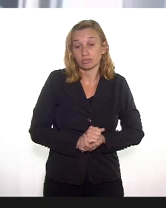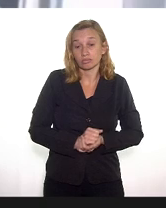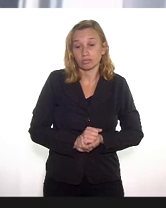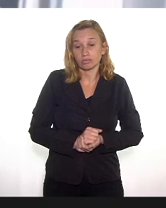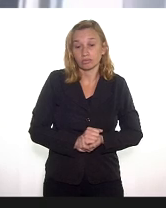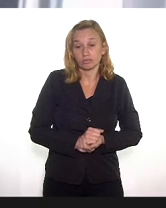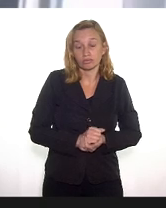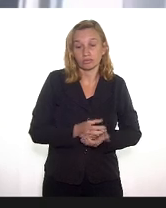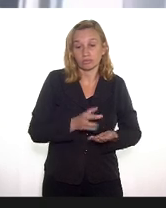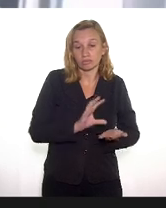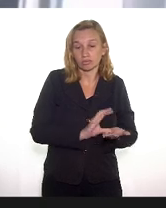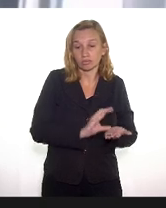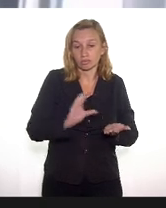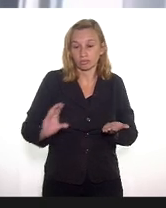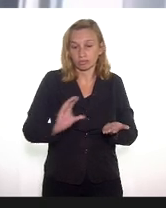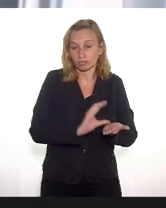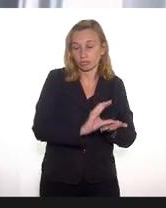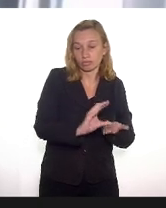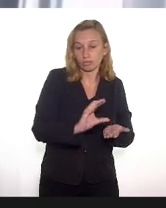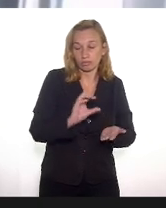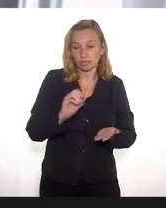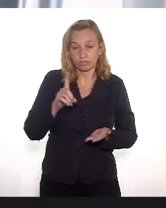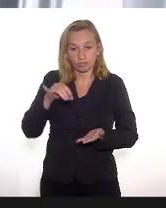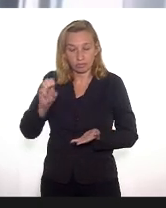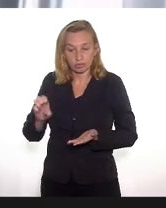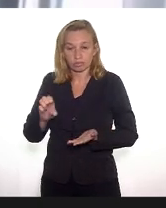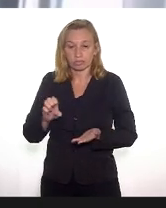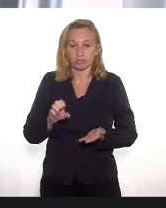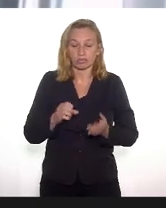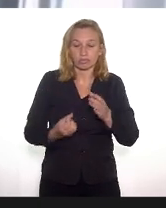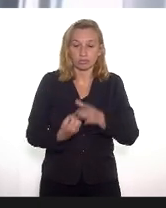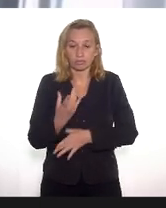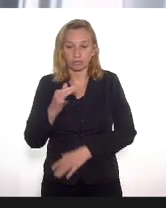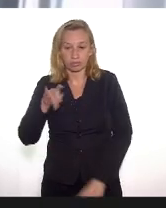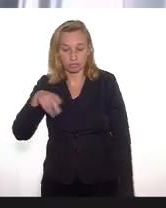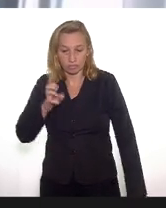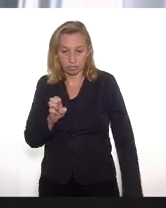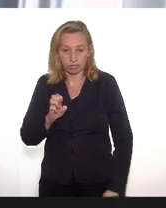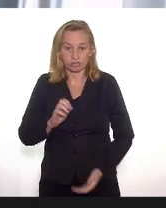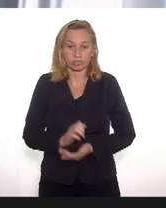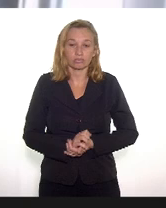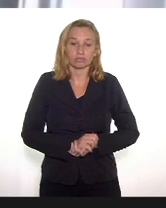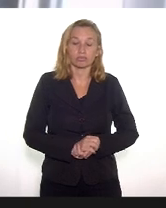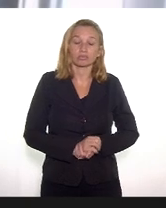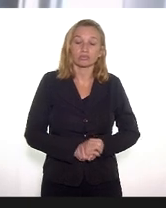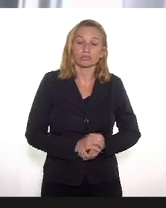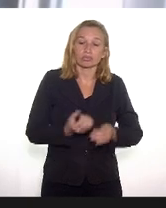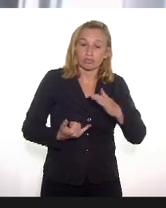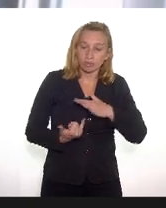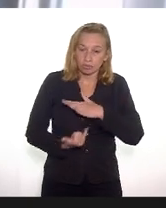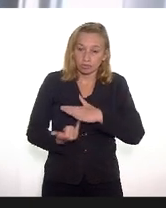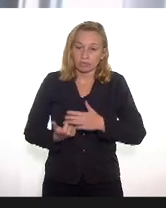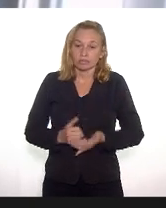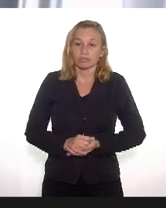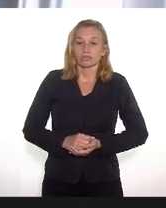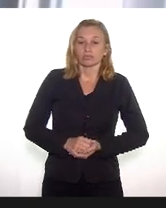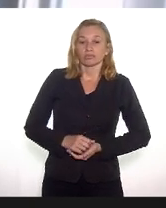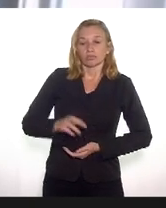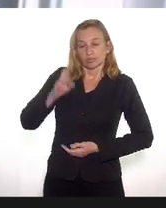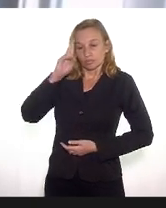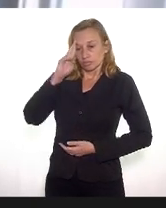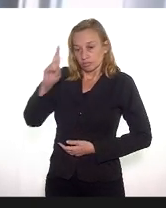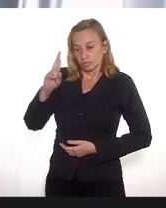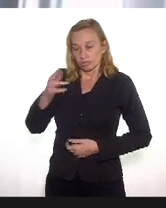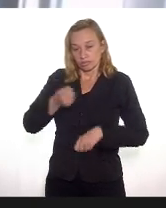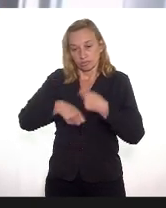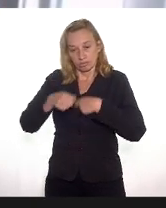aos repasses em duodécimos para a Fundação CCERG, ou seja, isso também dá à instituição e ao gestor a